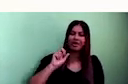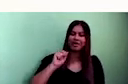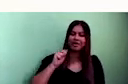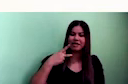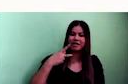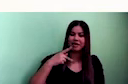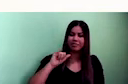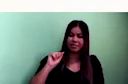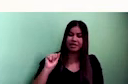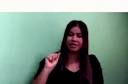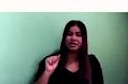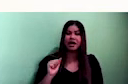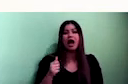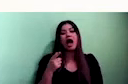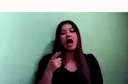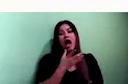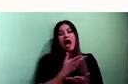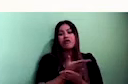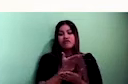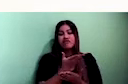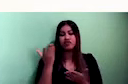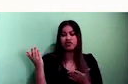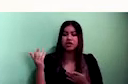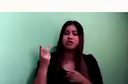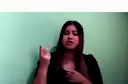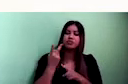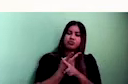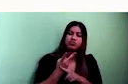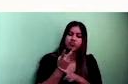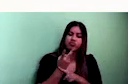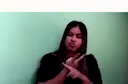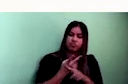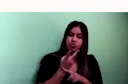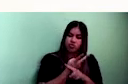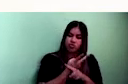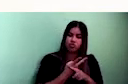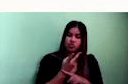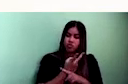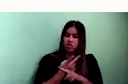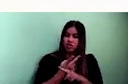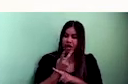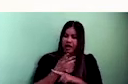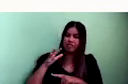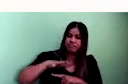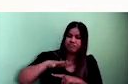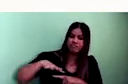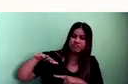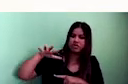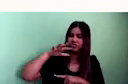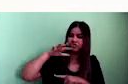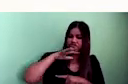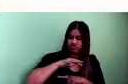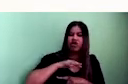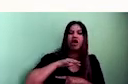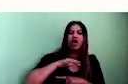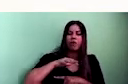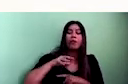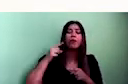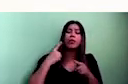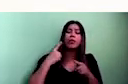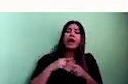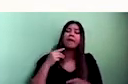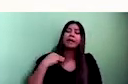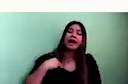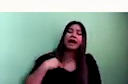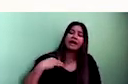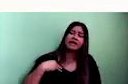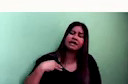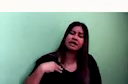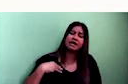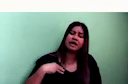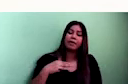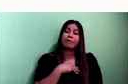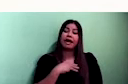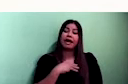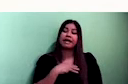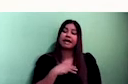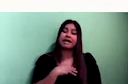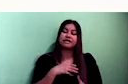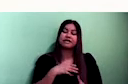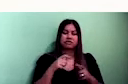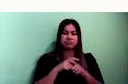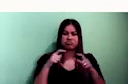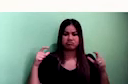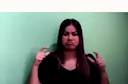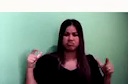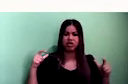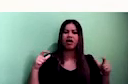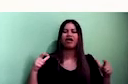né? Assim, que o Mackenzie é muito grande, tem funcionários aí em todos os locais, as regiões aí, né, de São Paulo, mas eu